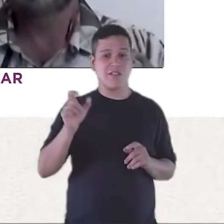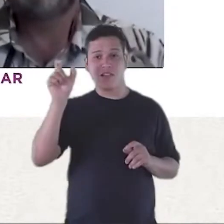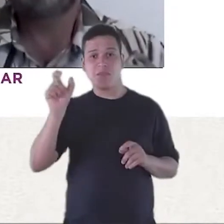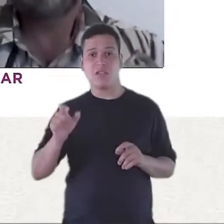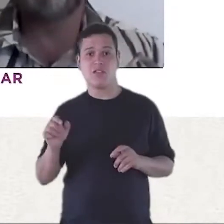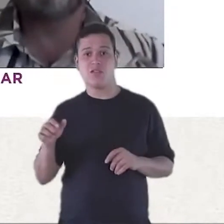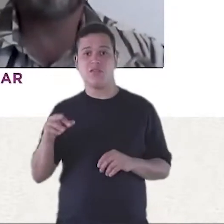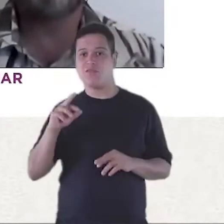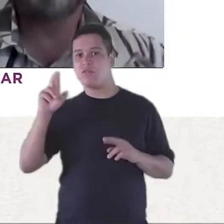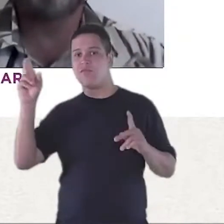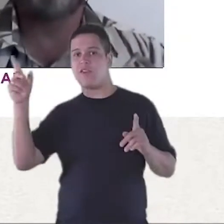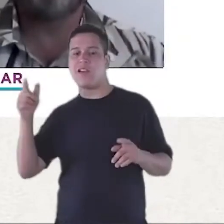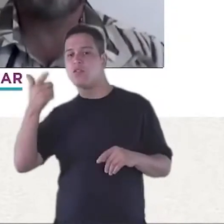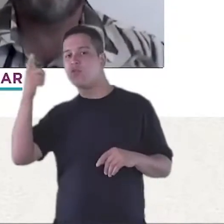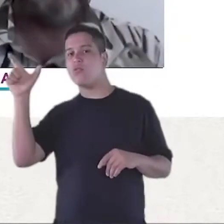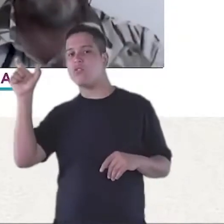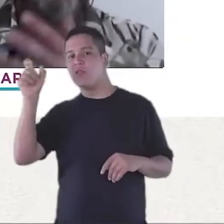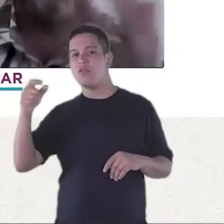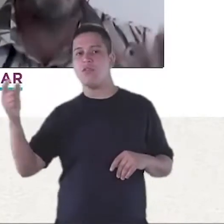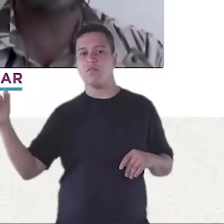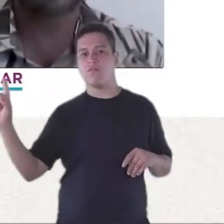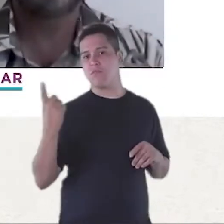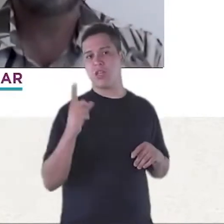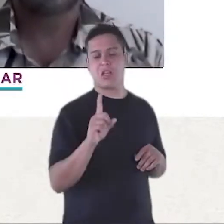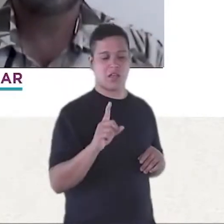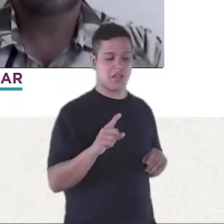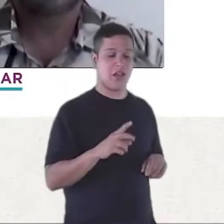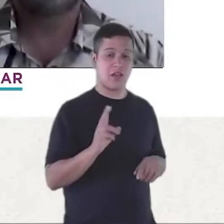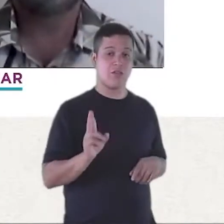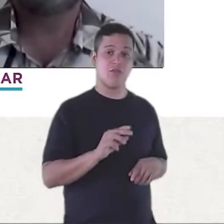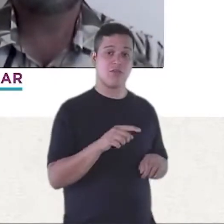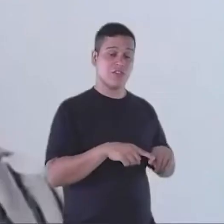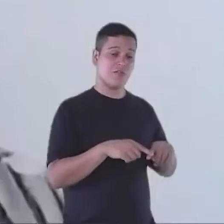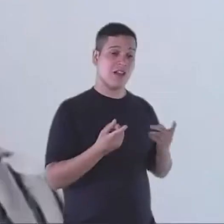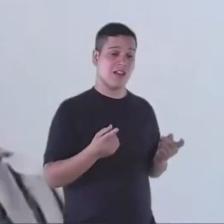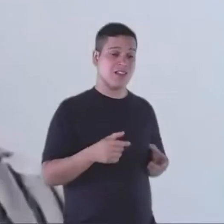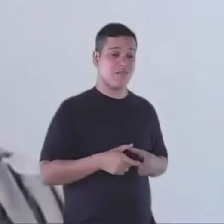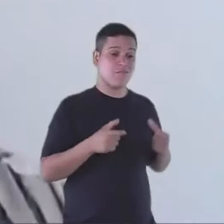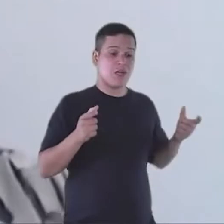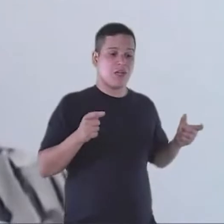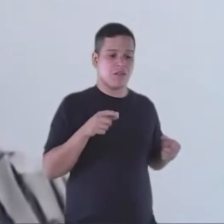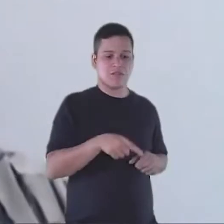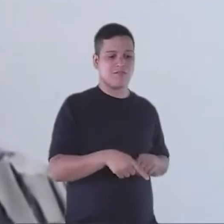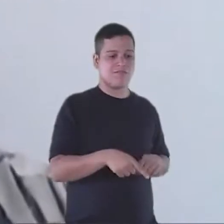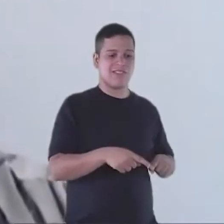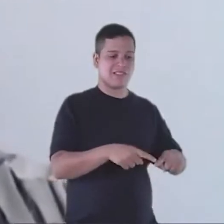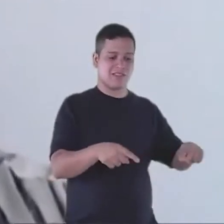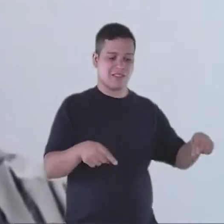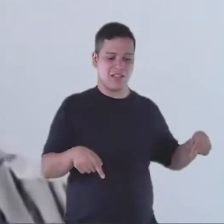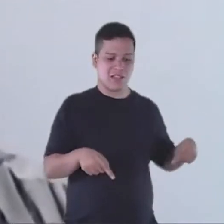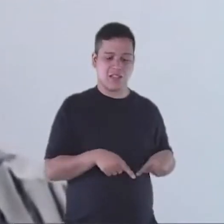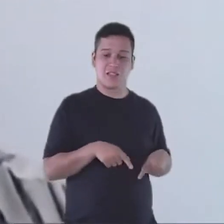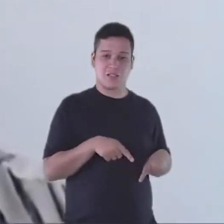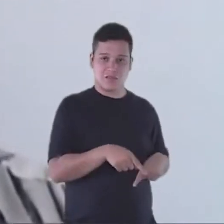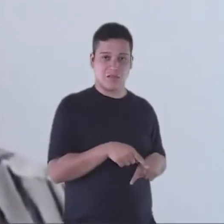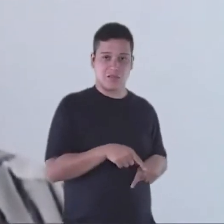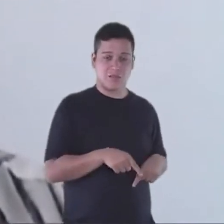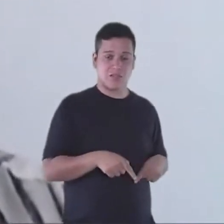usada. Ela me chamou para essa sala de visitas, era uma sala morta, né? E pediu